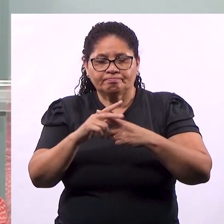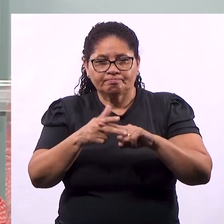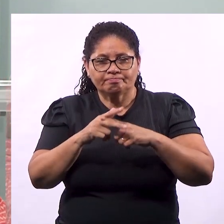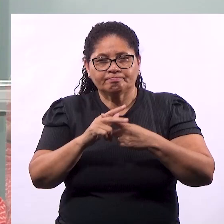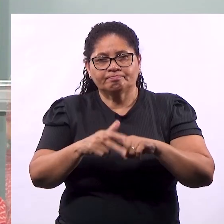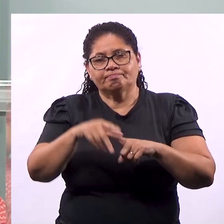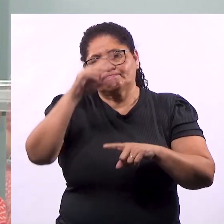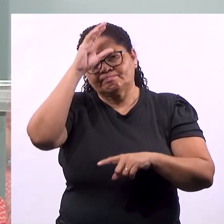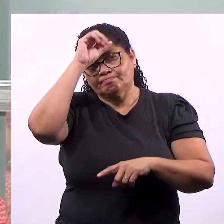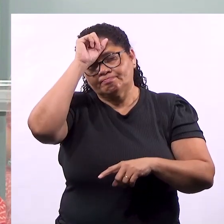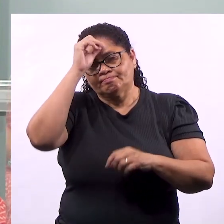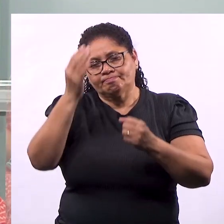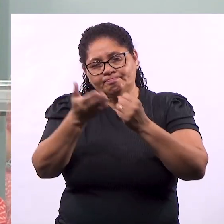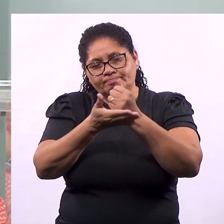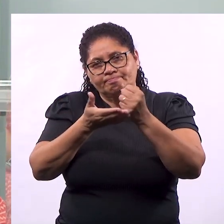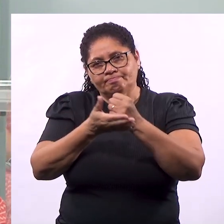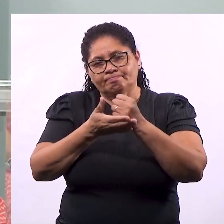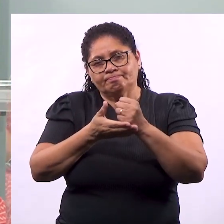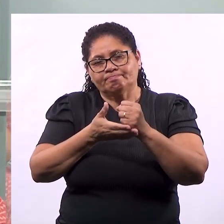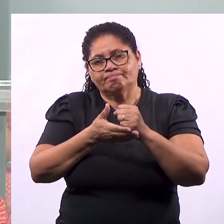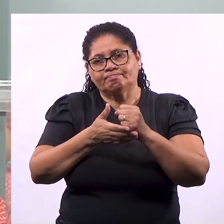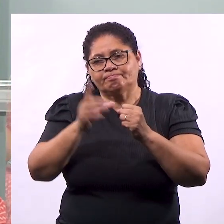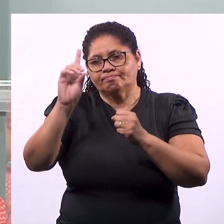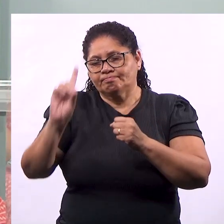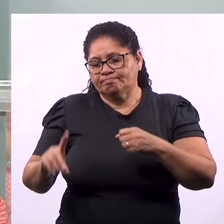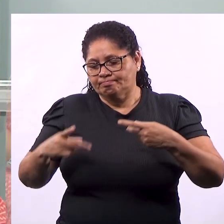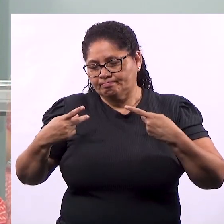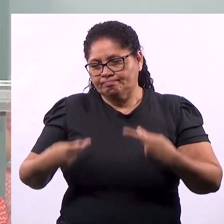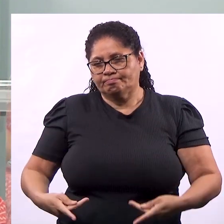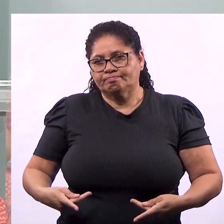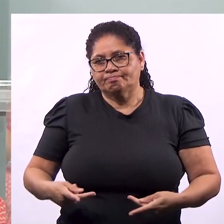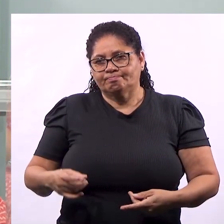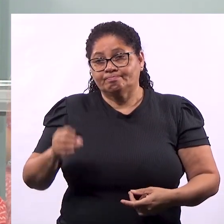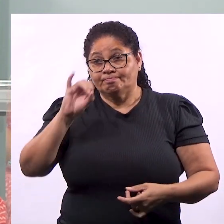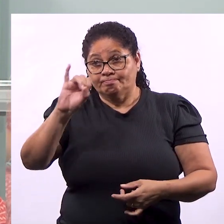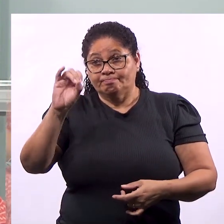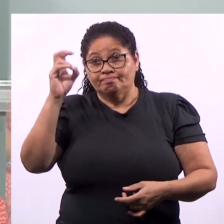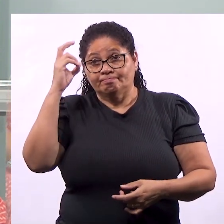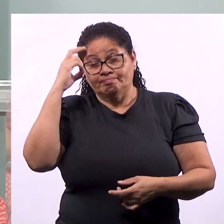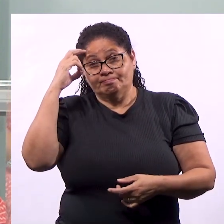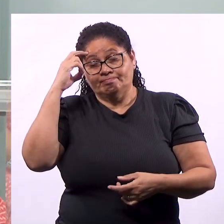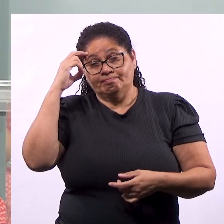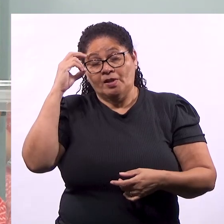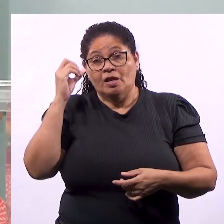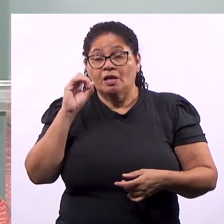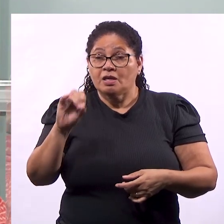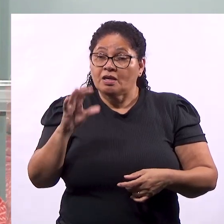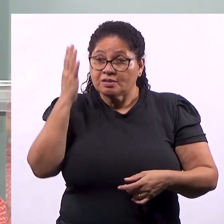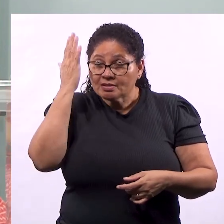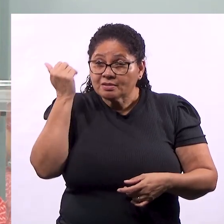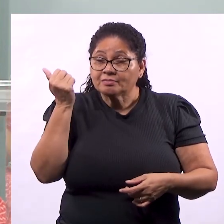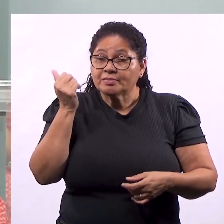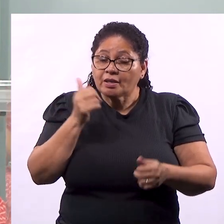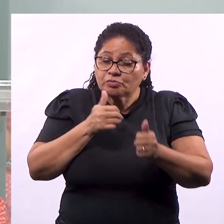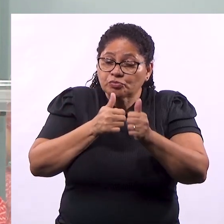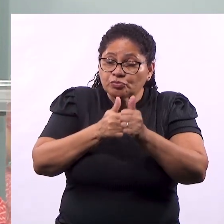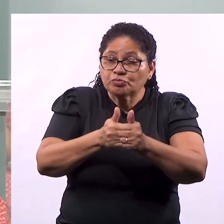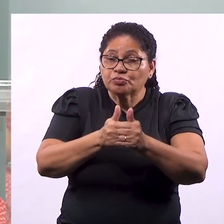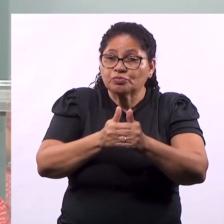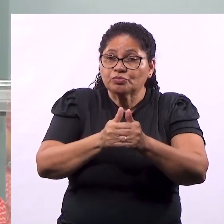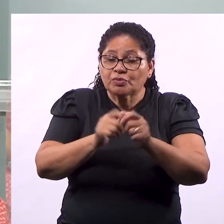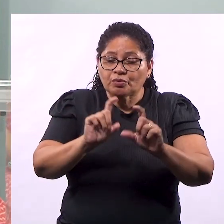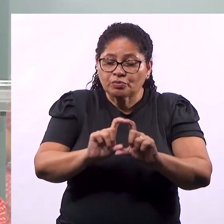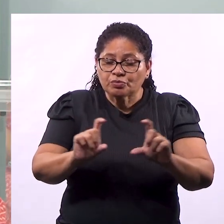regulação da aprendizagem baseada nos direitos humanos e na interculturalidade então se você quiser saber mais